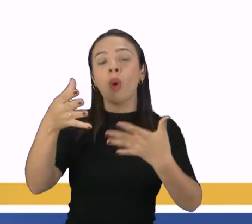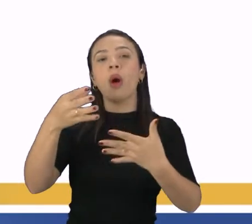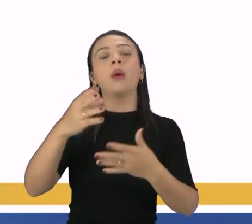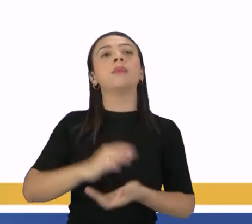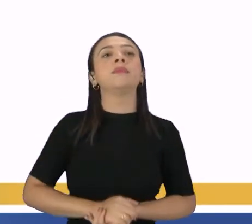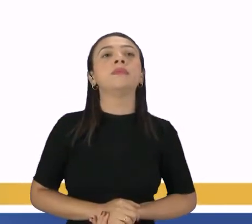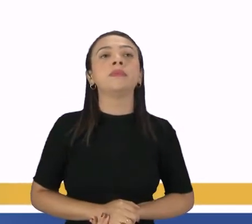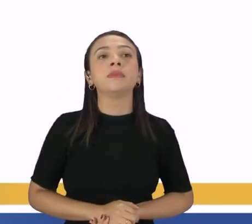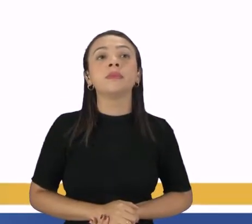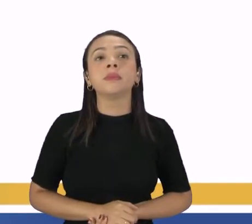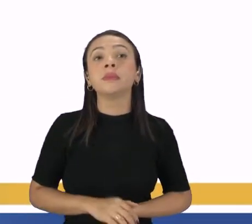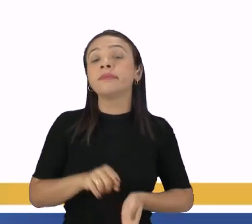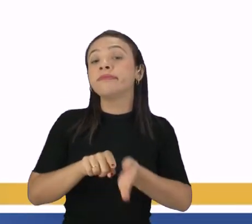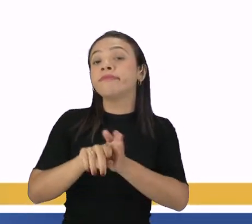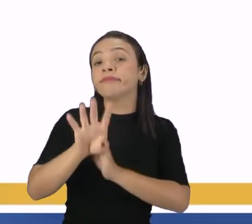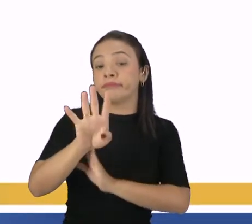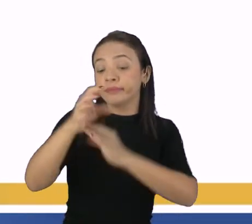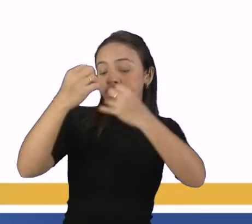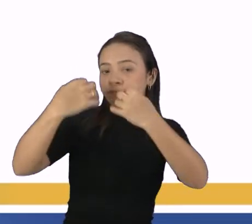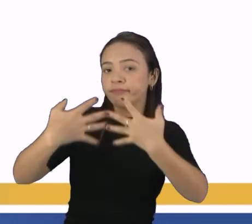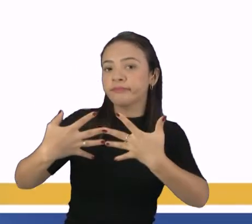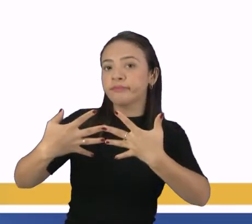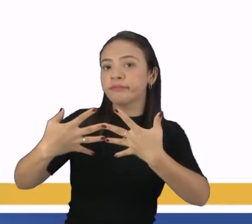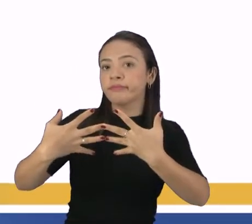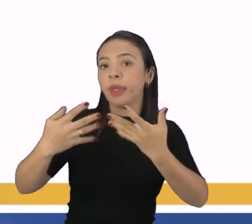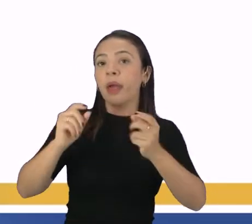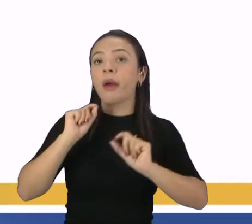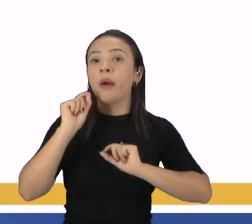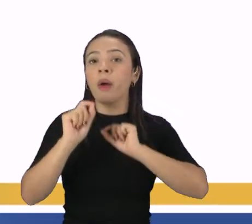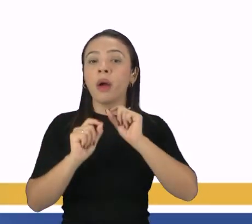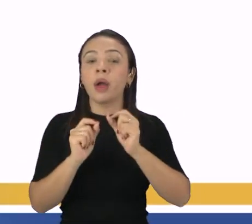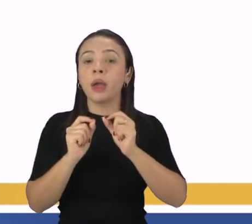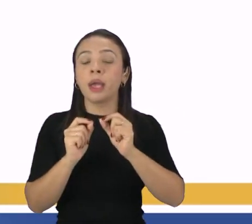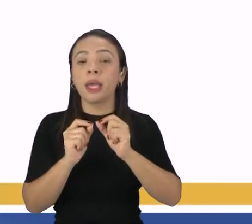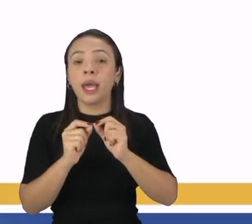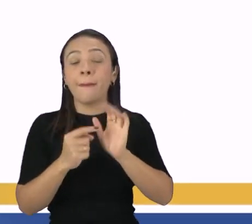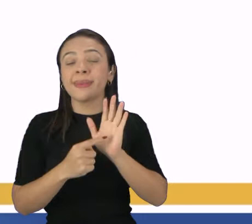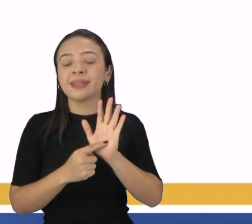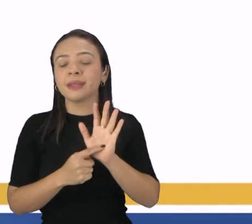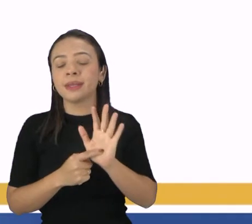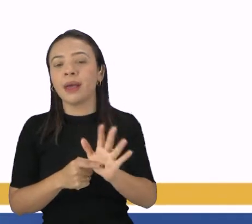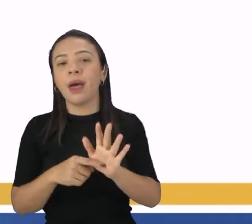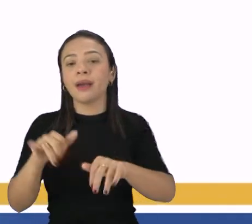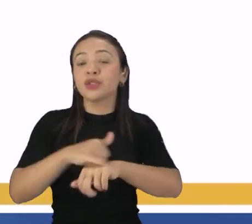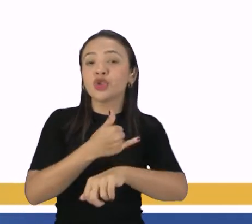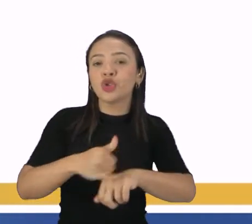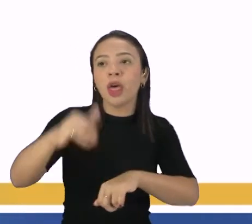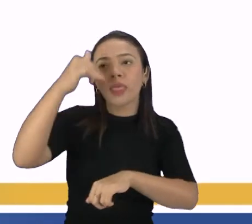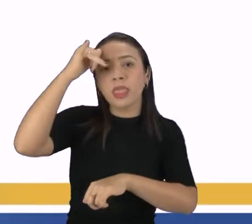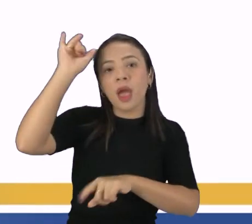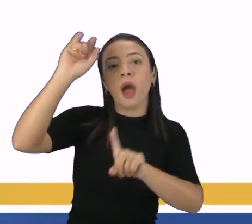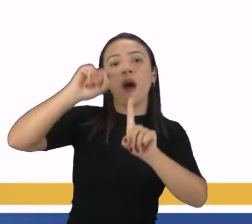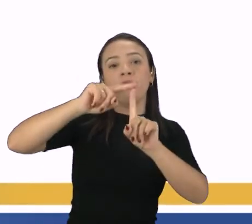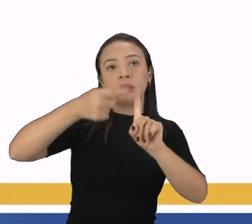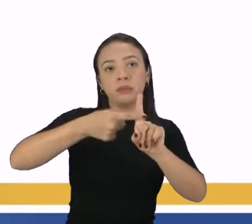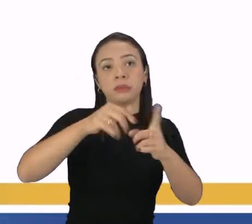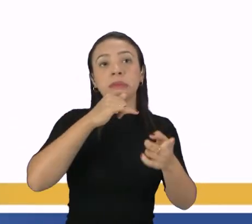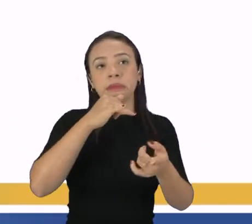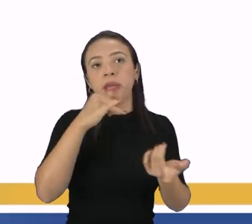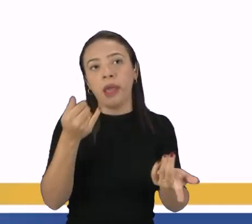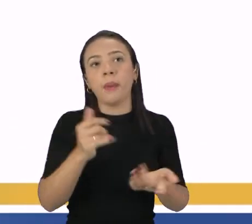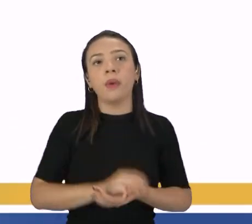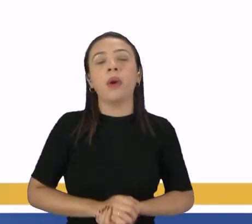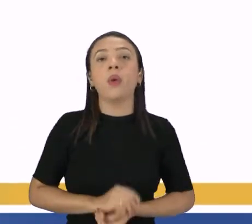questão 4 é uma questão que fala um pouco sobre, entra, né, nessa questão dos métodos contraceptivos, tá? A laqueadura tubária é